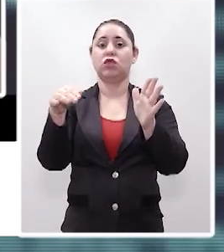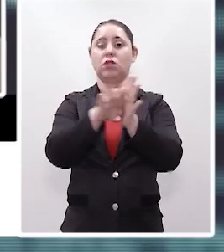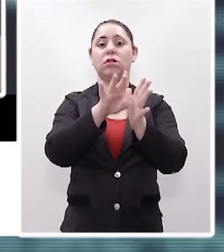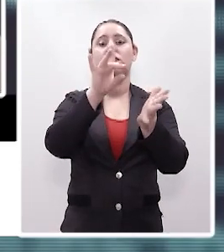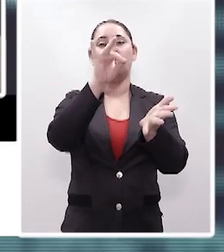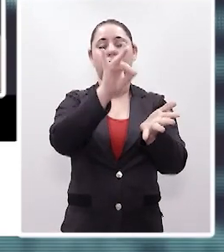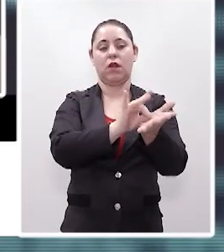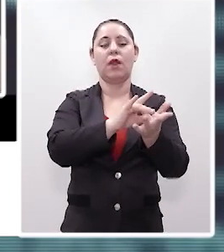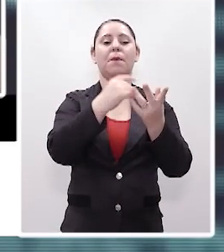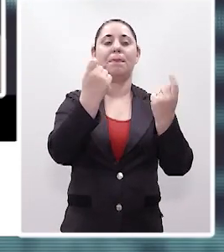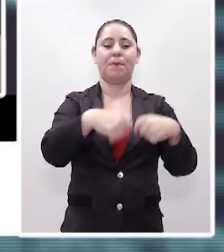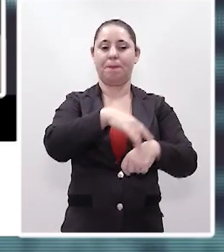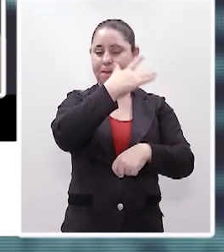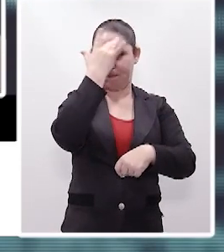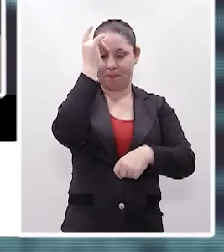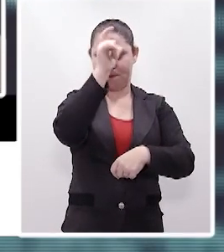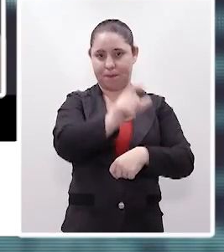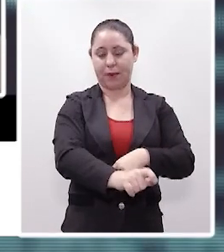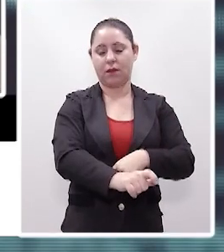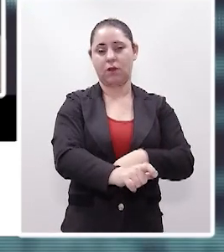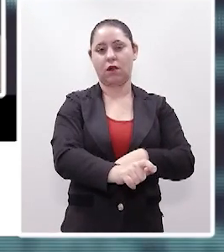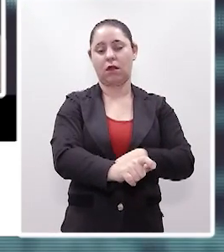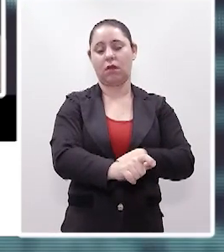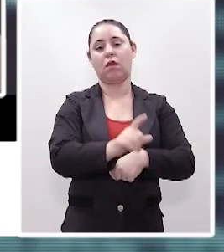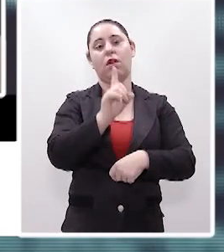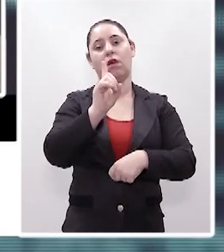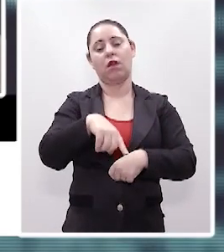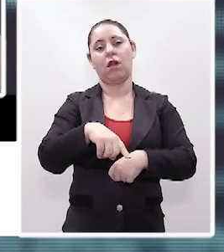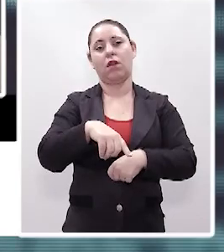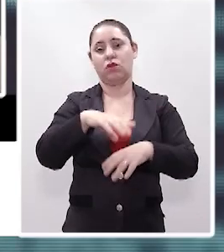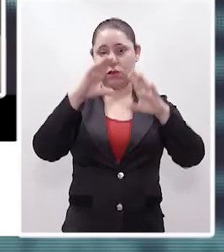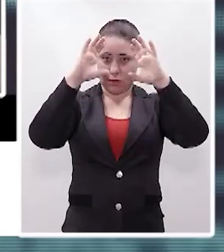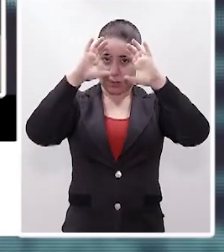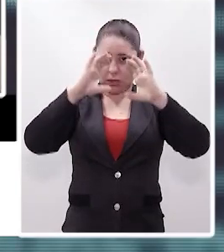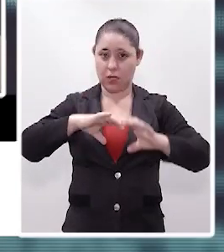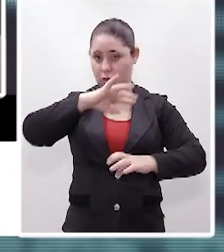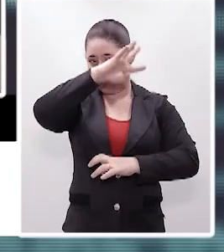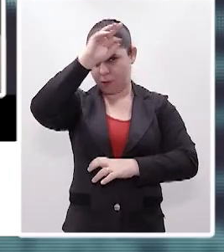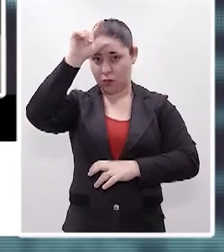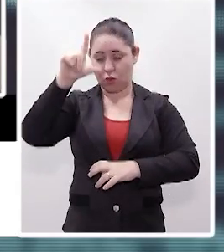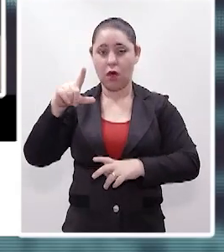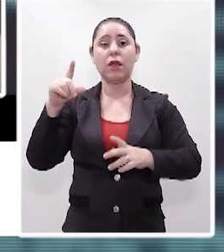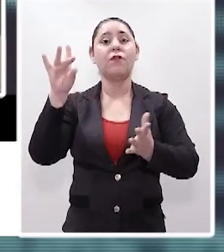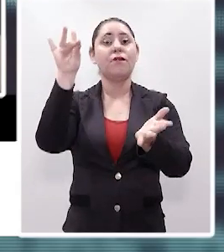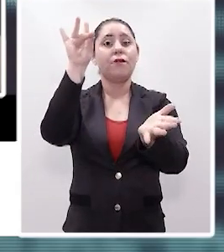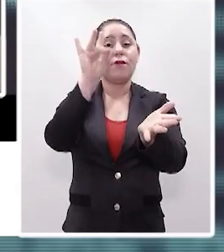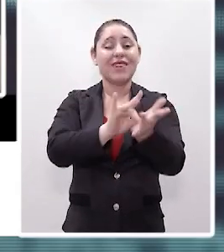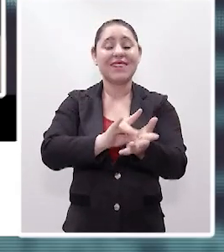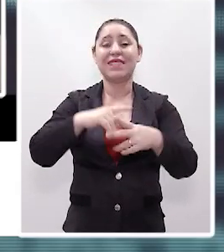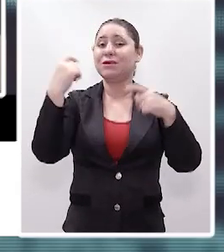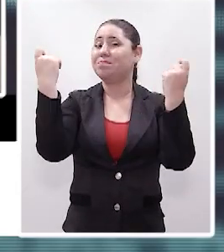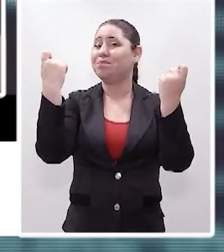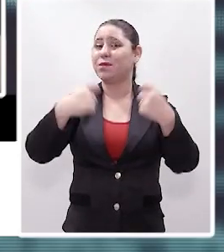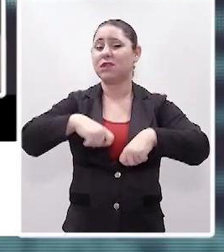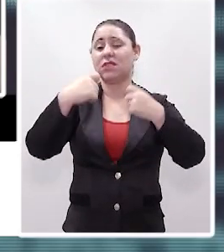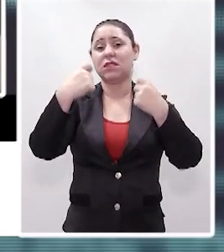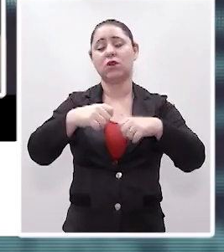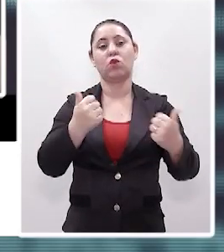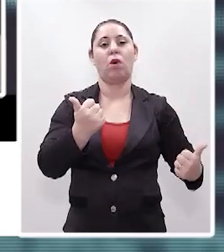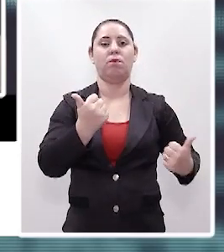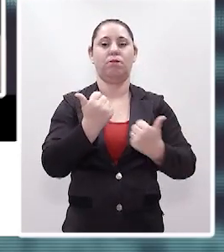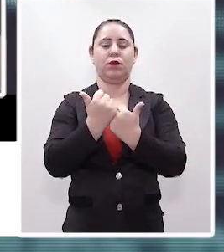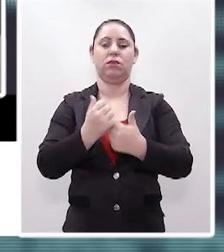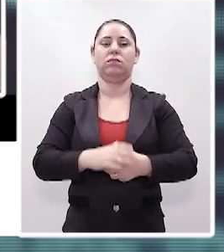chegue realmente para quem precise, que é esse ponto final, que é o cidadão sul-mato-grossense que realmente necessita